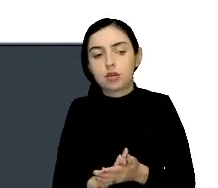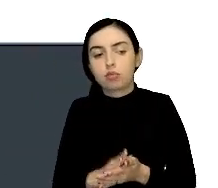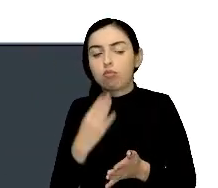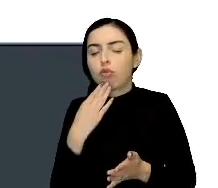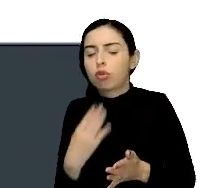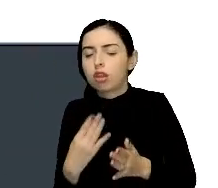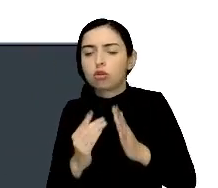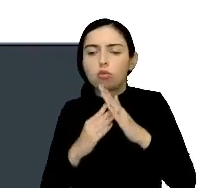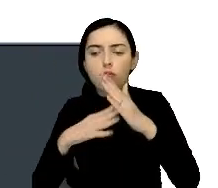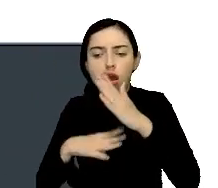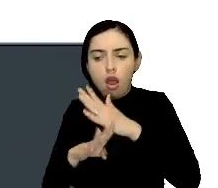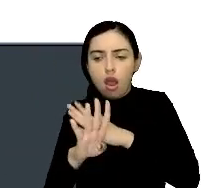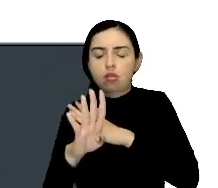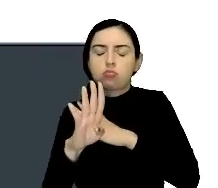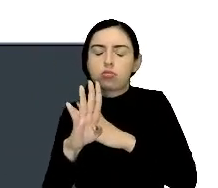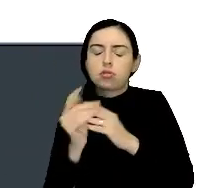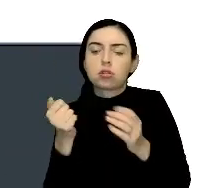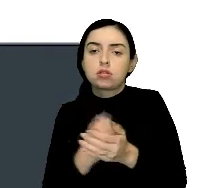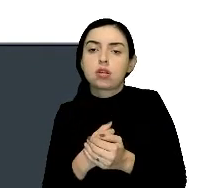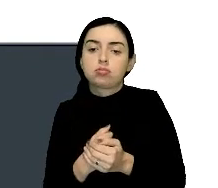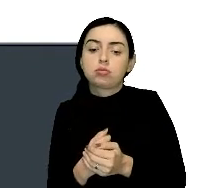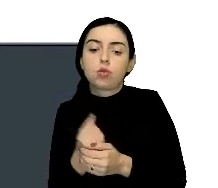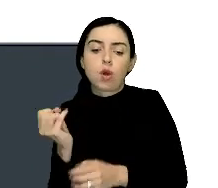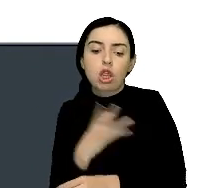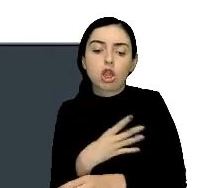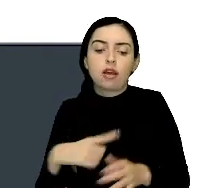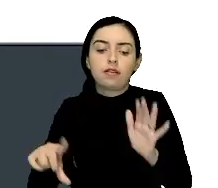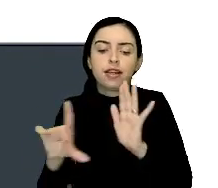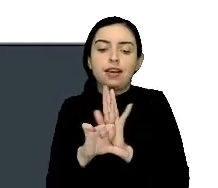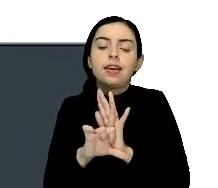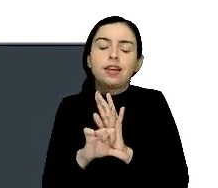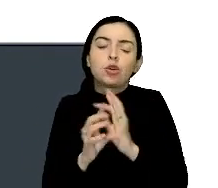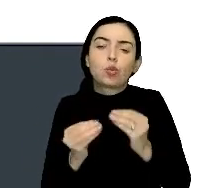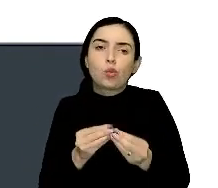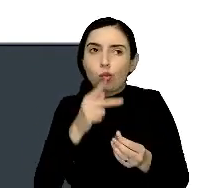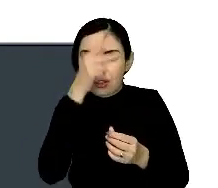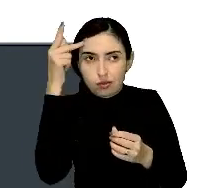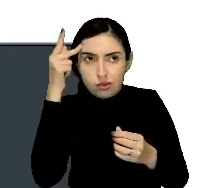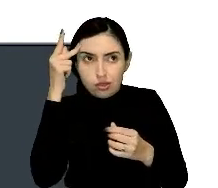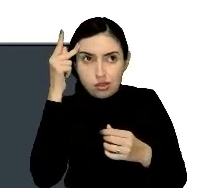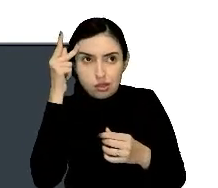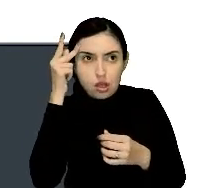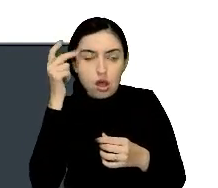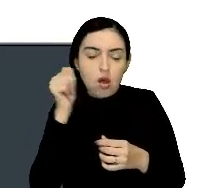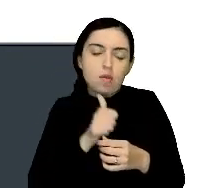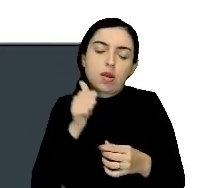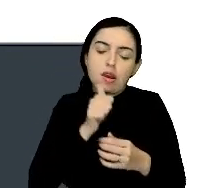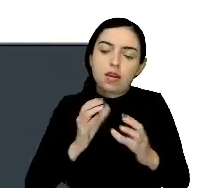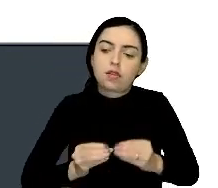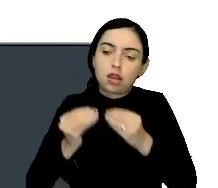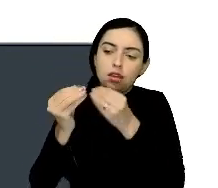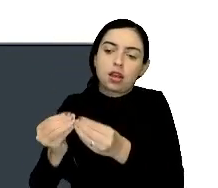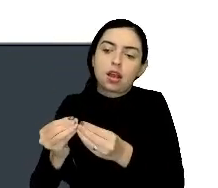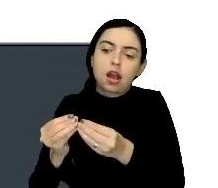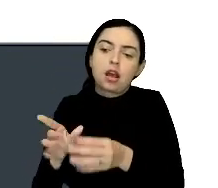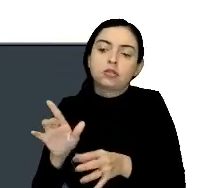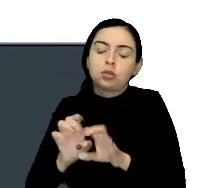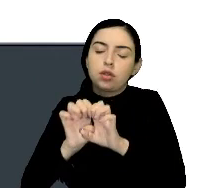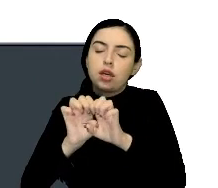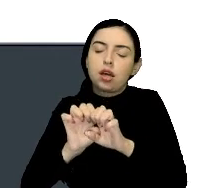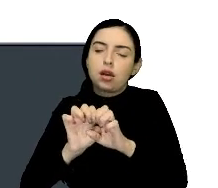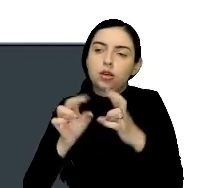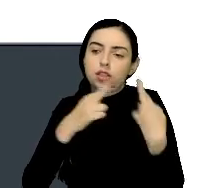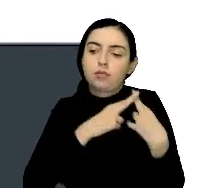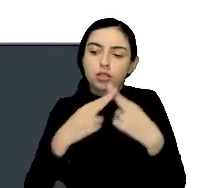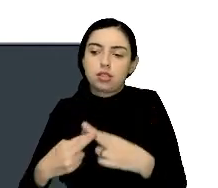nova lei de imigração já estava em vigor quando ela foi entregue para as autoridades norte-americanas, e a nova lei de imigração garante a